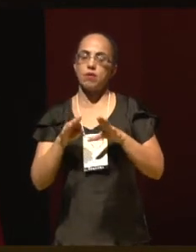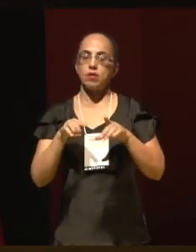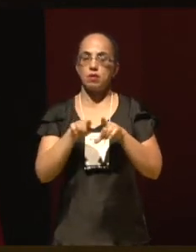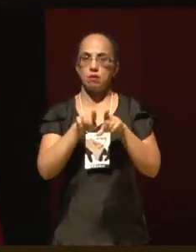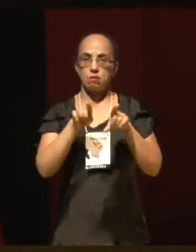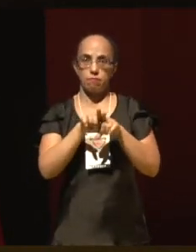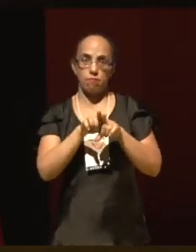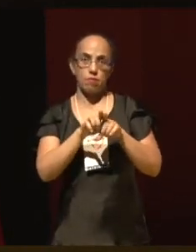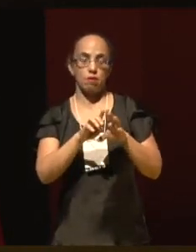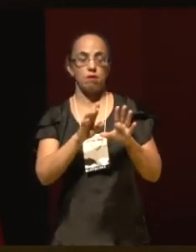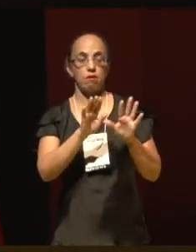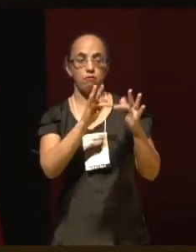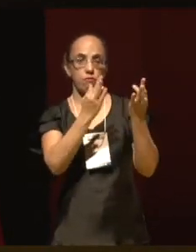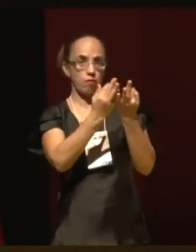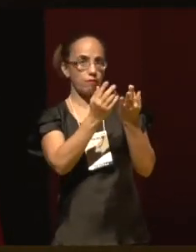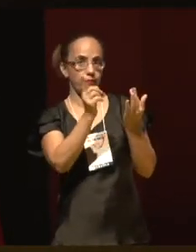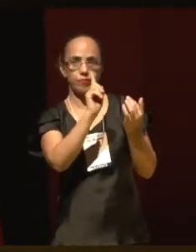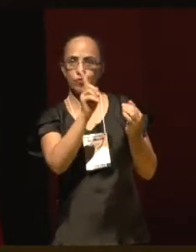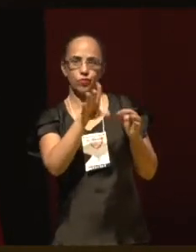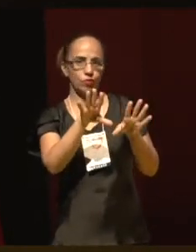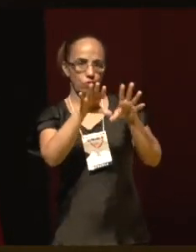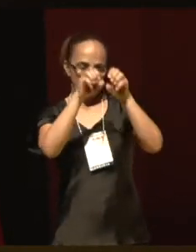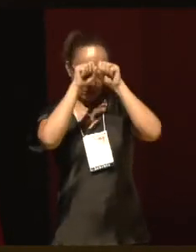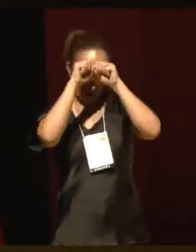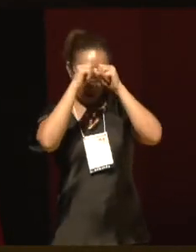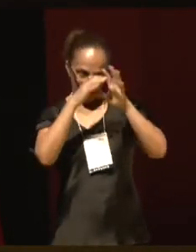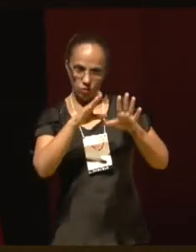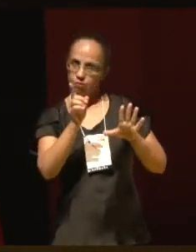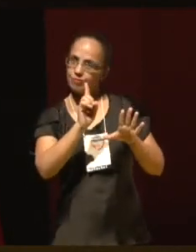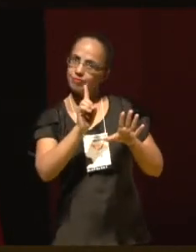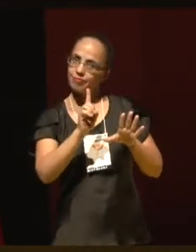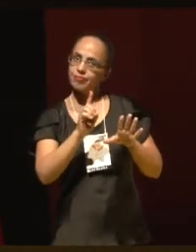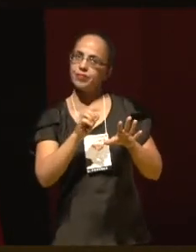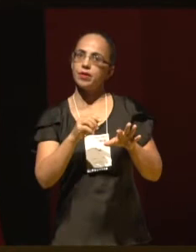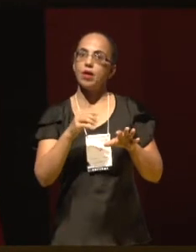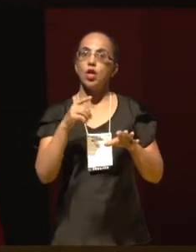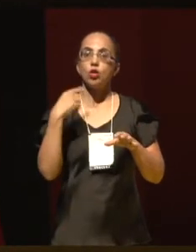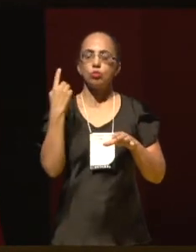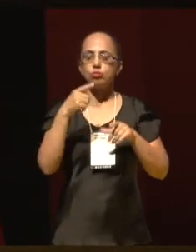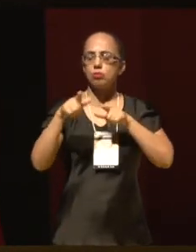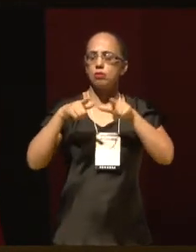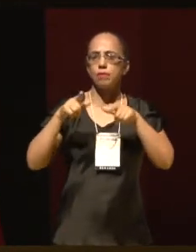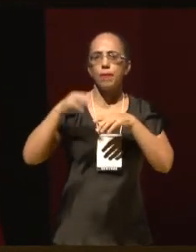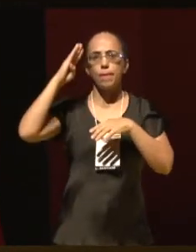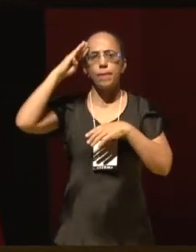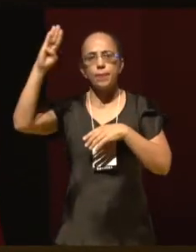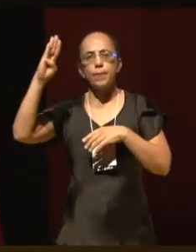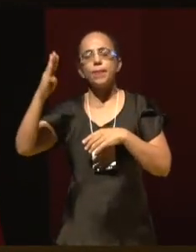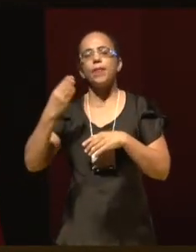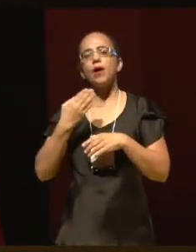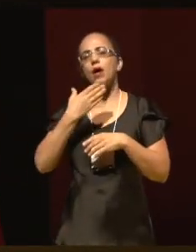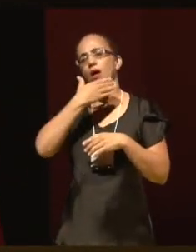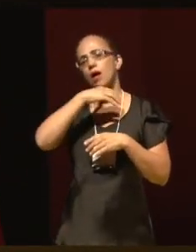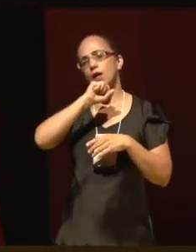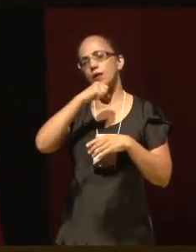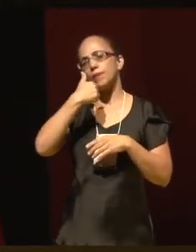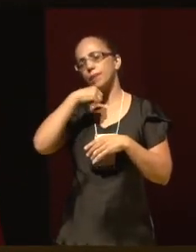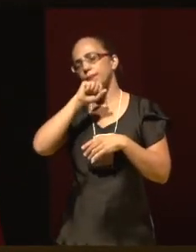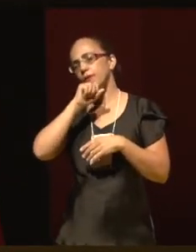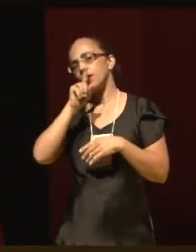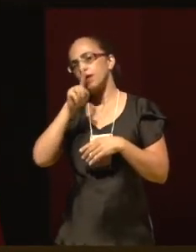espíritas. Nós trabalhamos principalmente com pais que são evangélicos. Dificilmente vão a